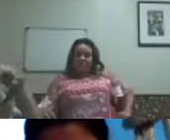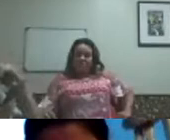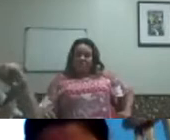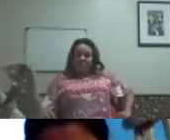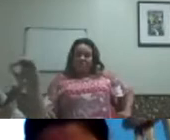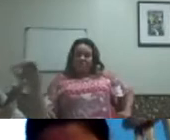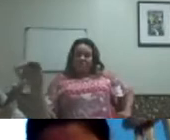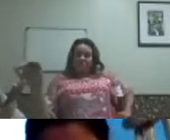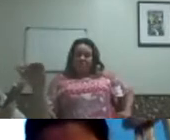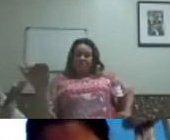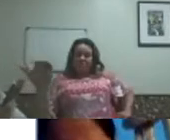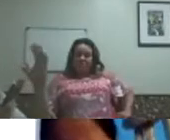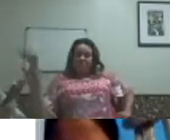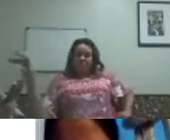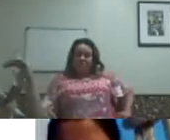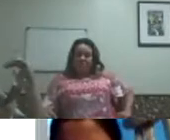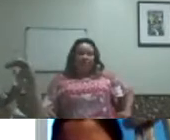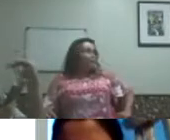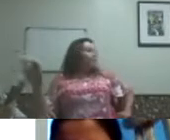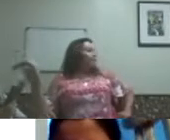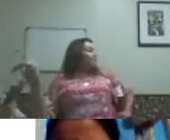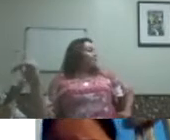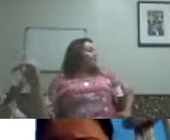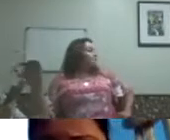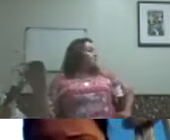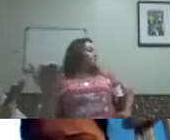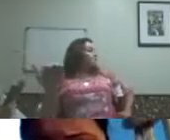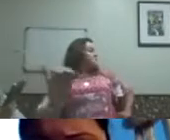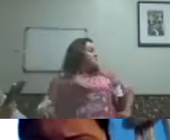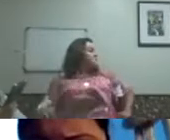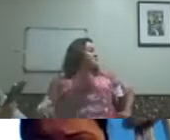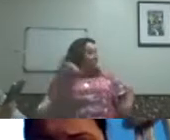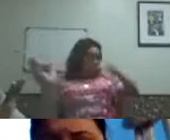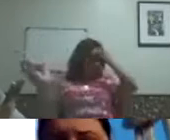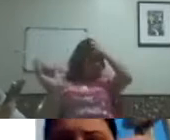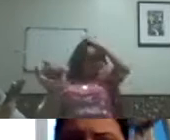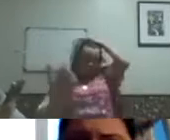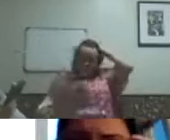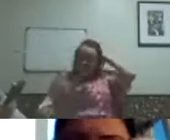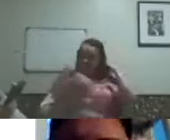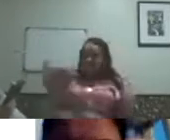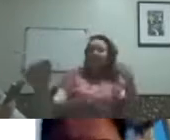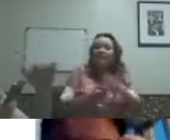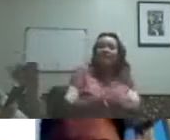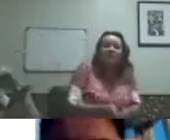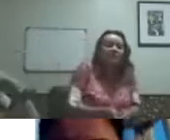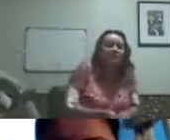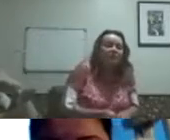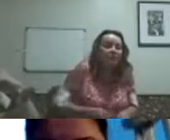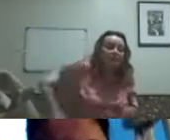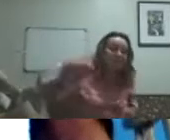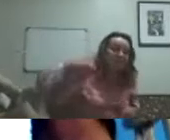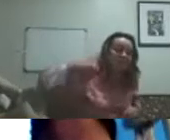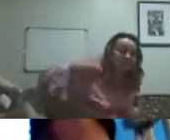que vocês ajam com muita ética no desempenho das suas atividades profissionais, que continuem estudando, porque a faculdade parou,